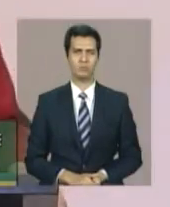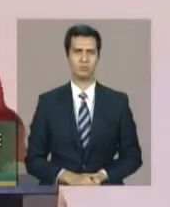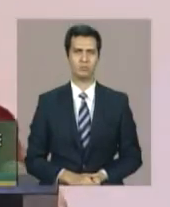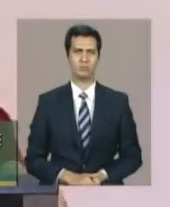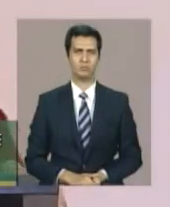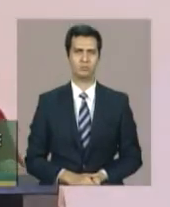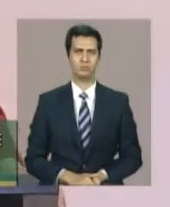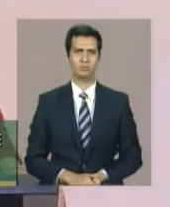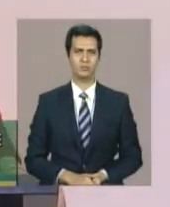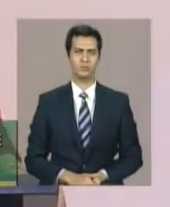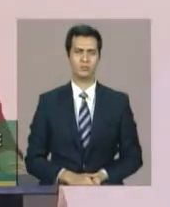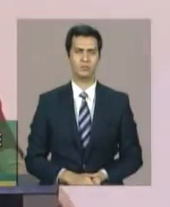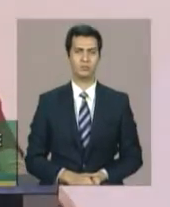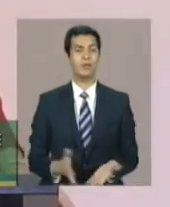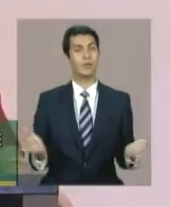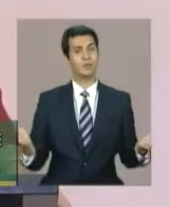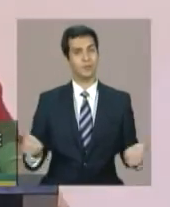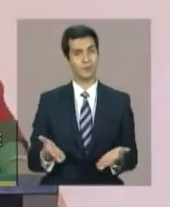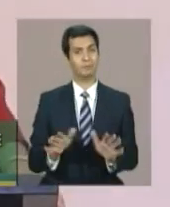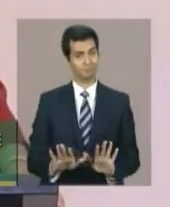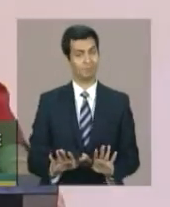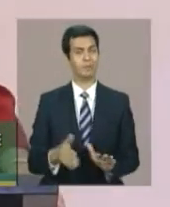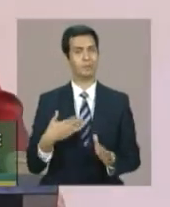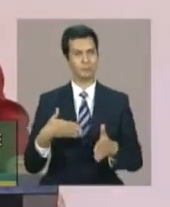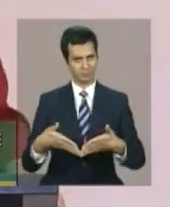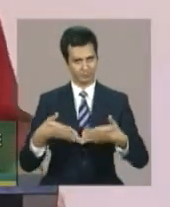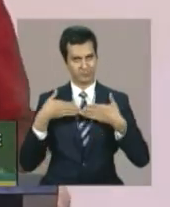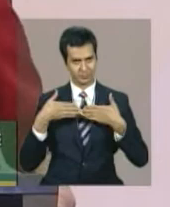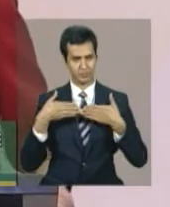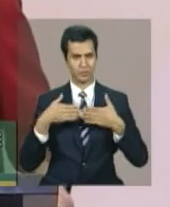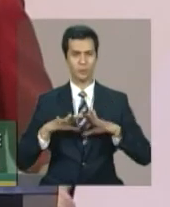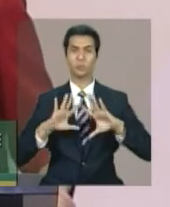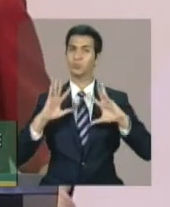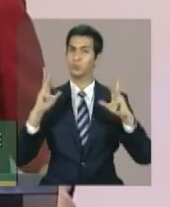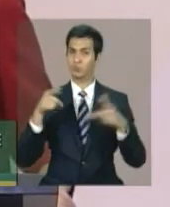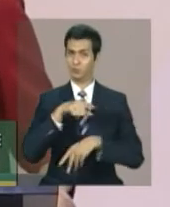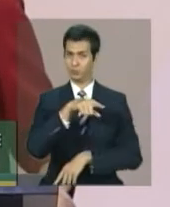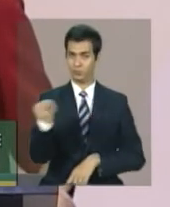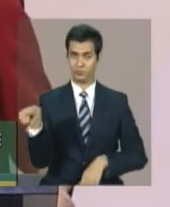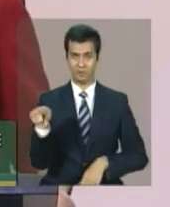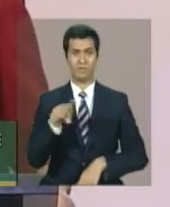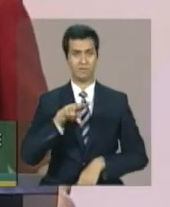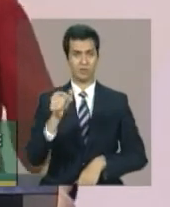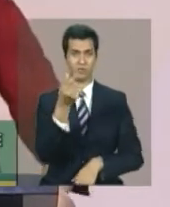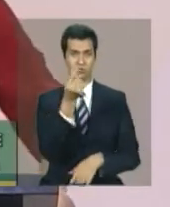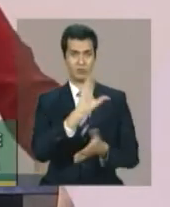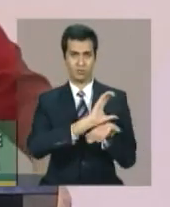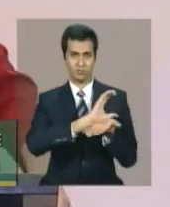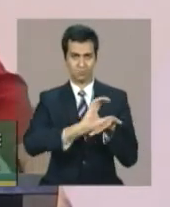Agora, eu vou pedir uma coisa só. Todos aqueles que receberem o recurso,